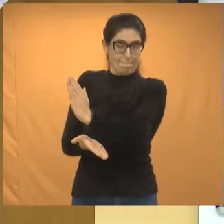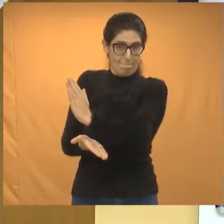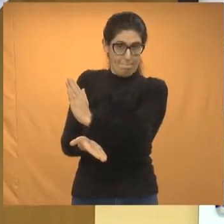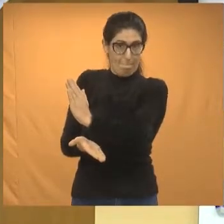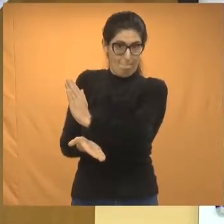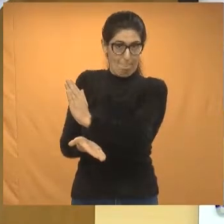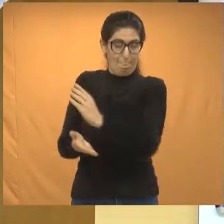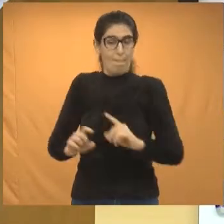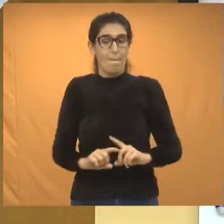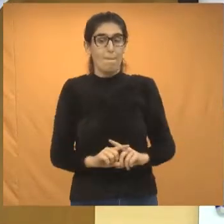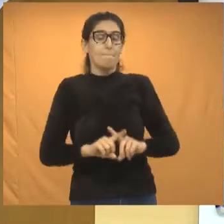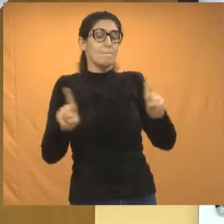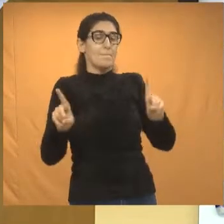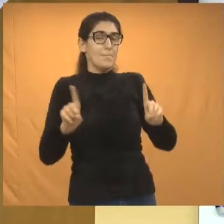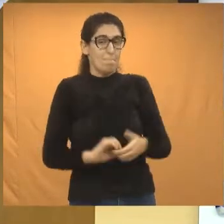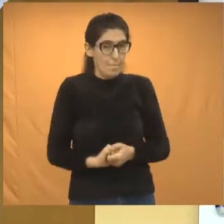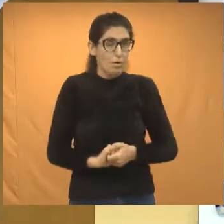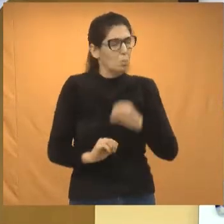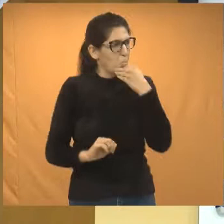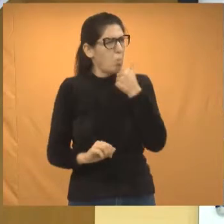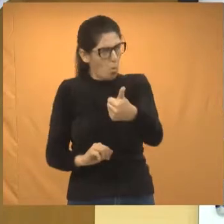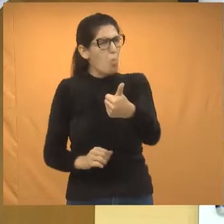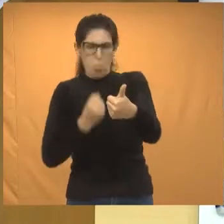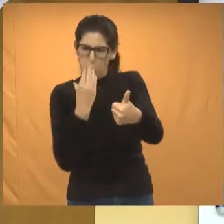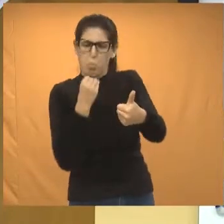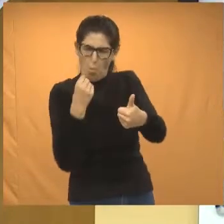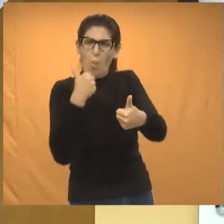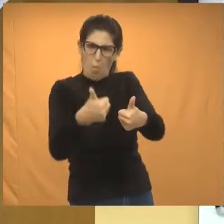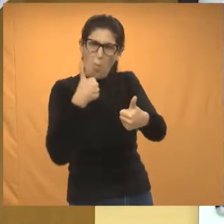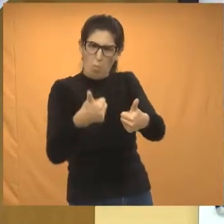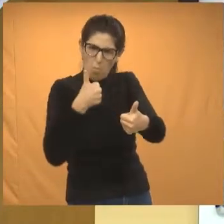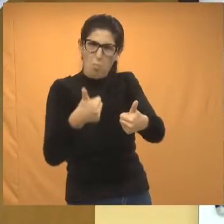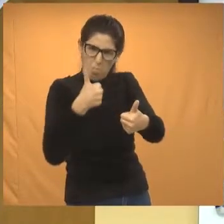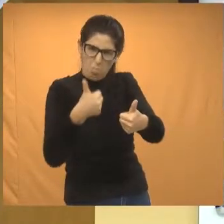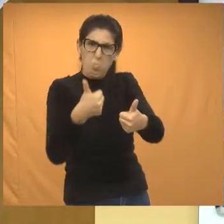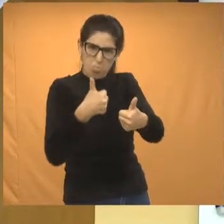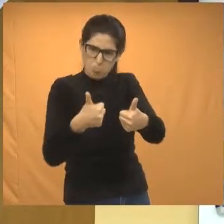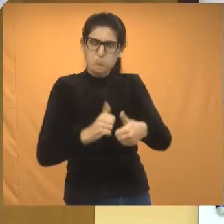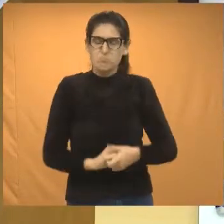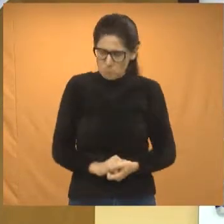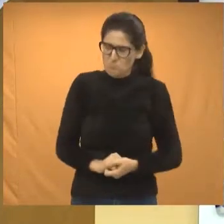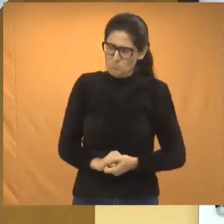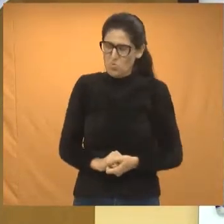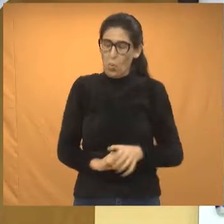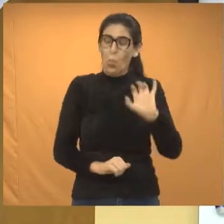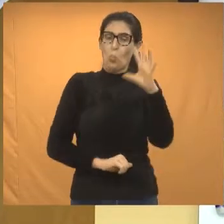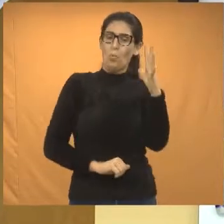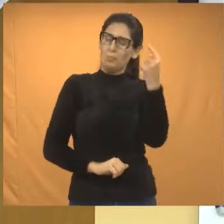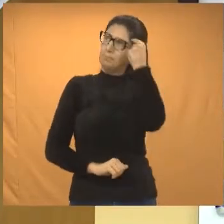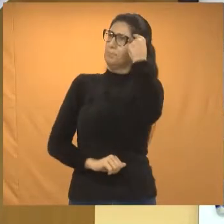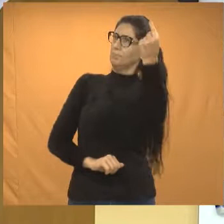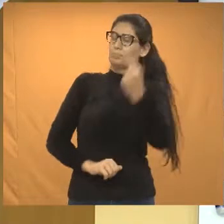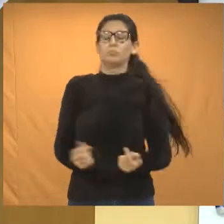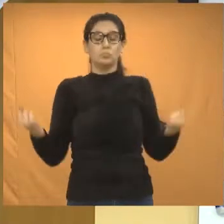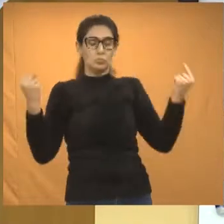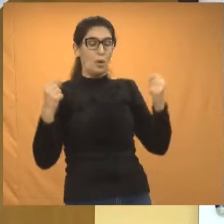licenciamentos. Agora, eu vejo isso como muito positivo, não tenha dúvida, viu, Júlio? Quando eu ouvi da possibilidade